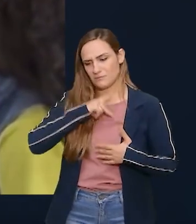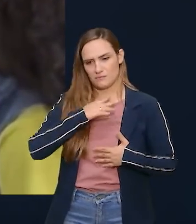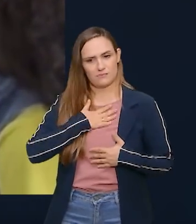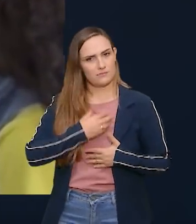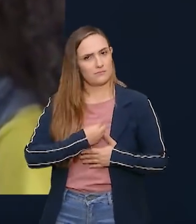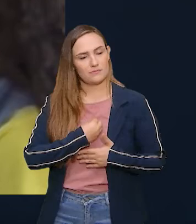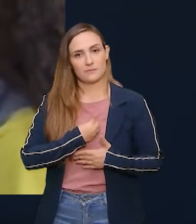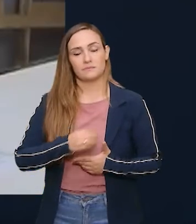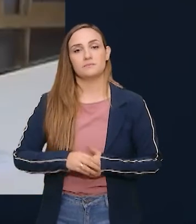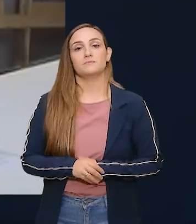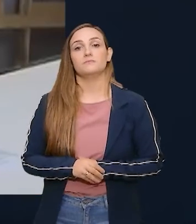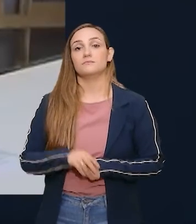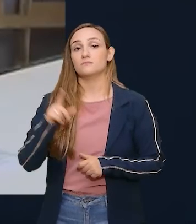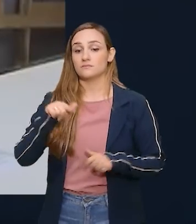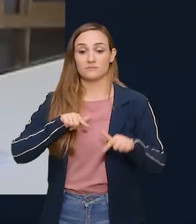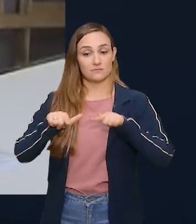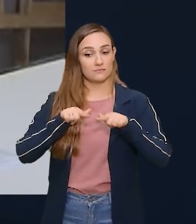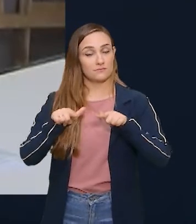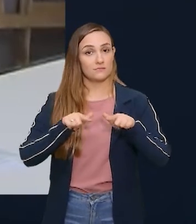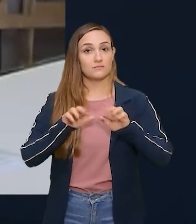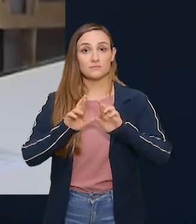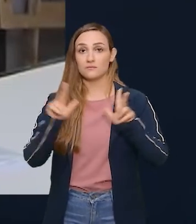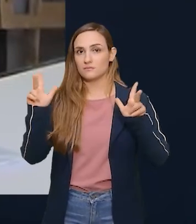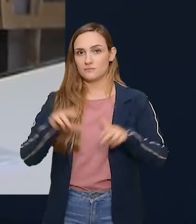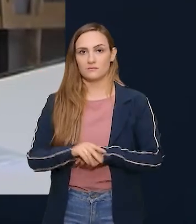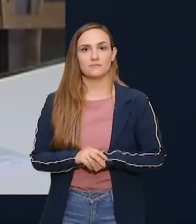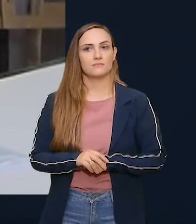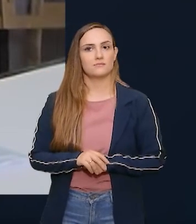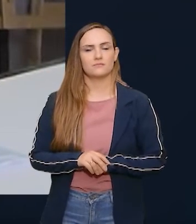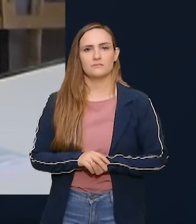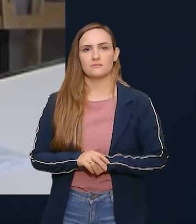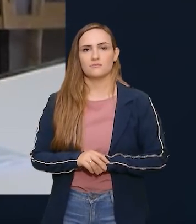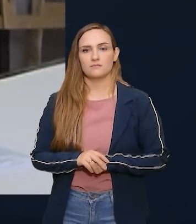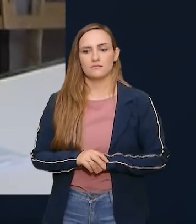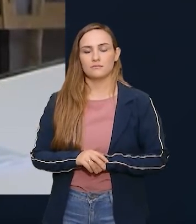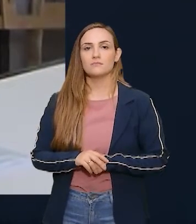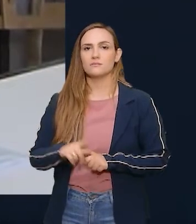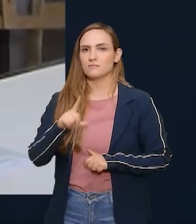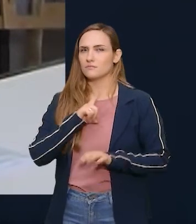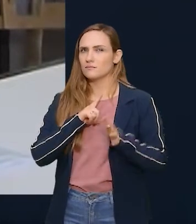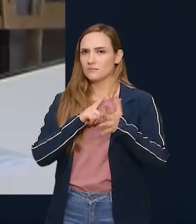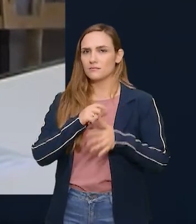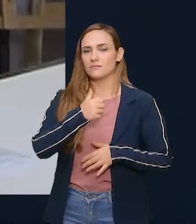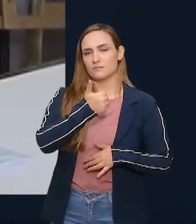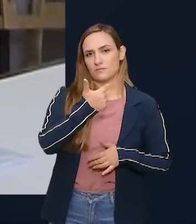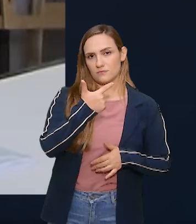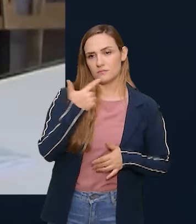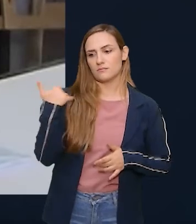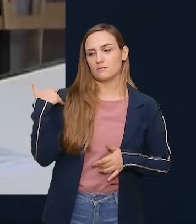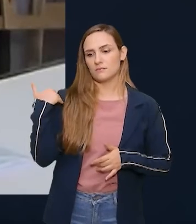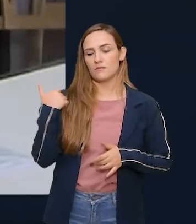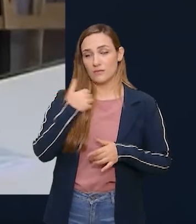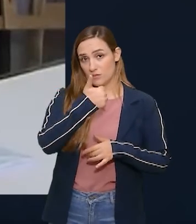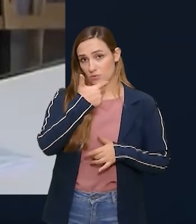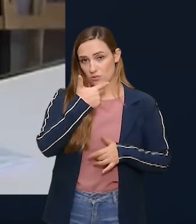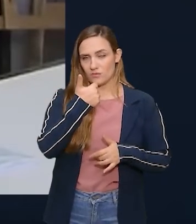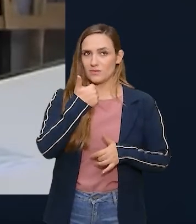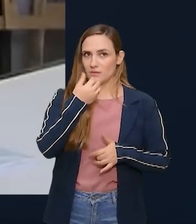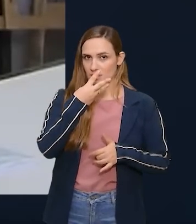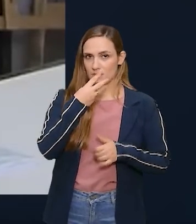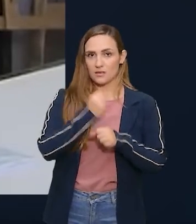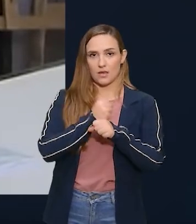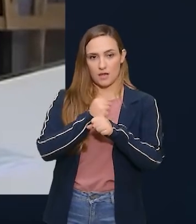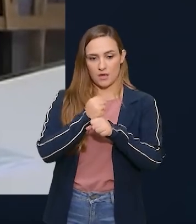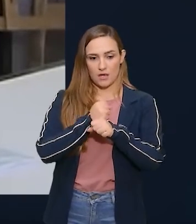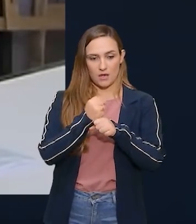altas habilidades, ele é um trabalho totalmente diferente. Então eu tenho 12, 13 anos